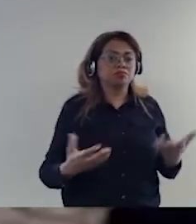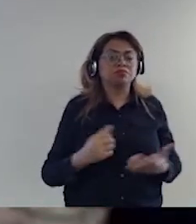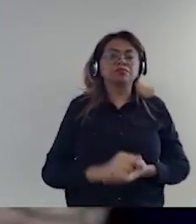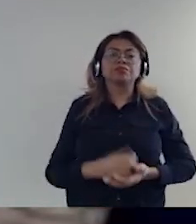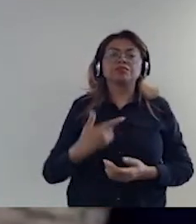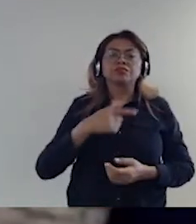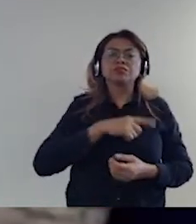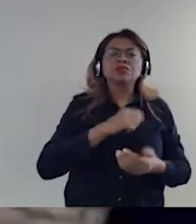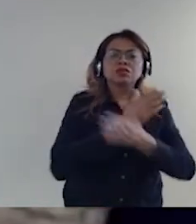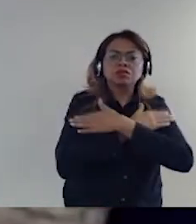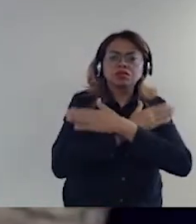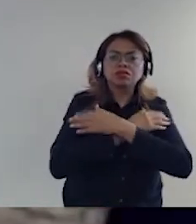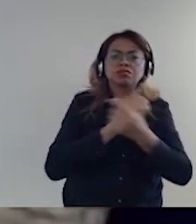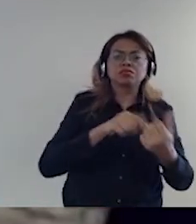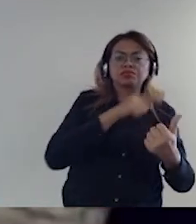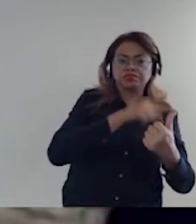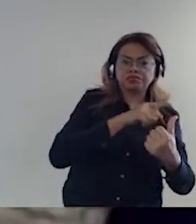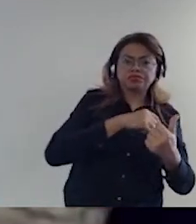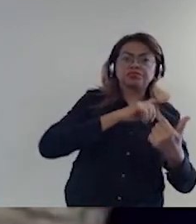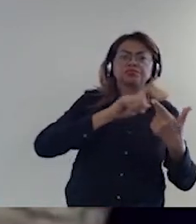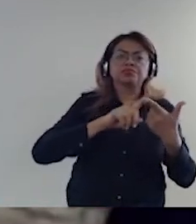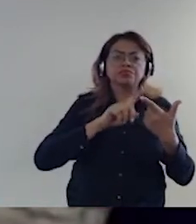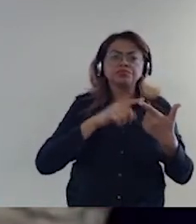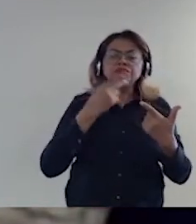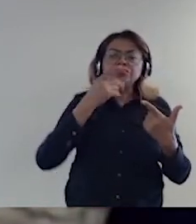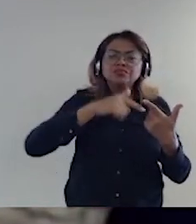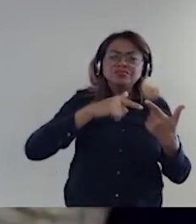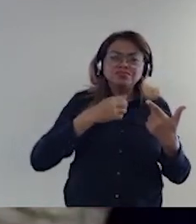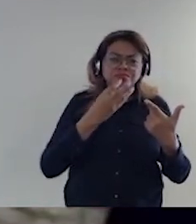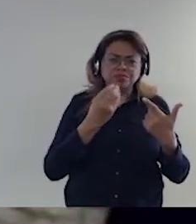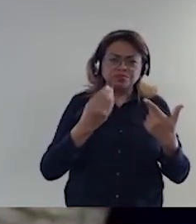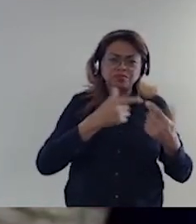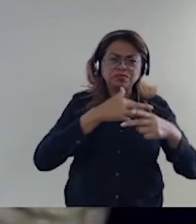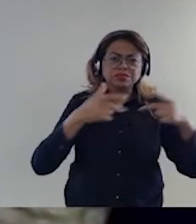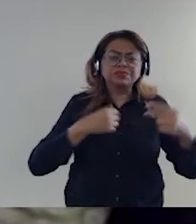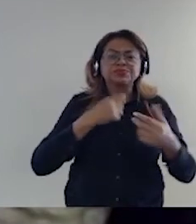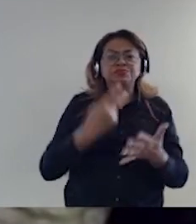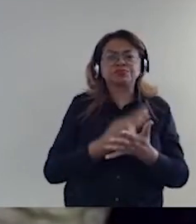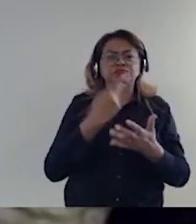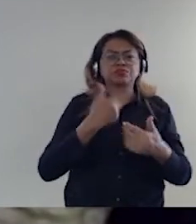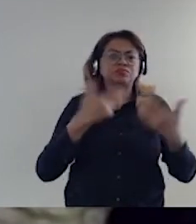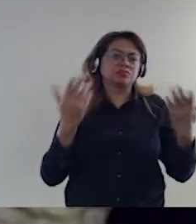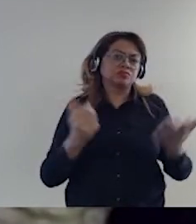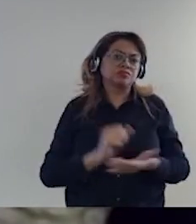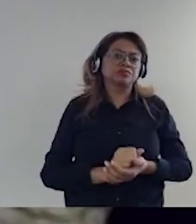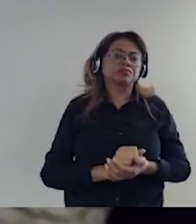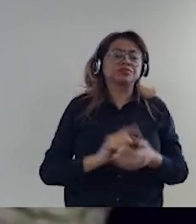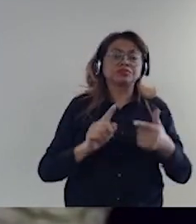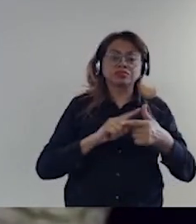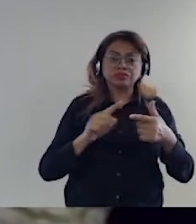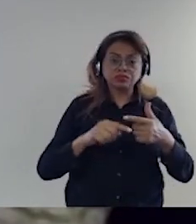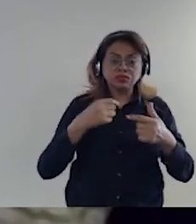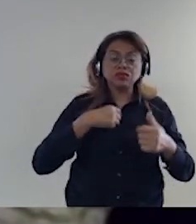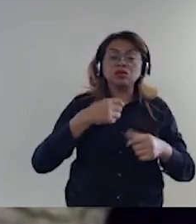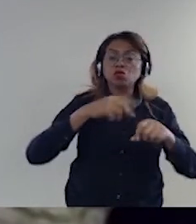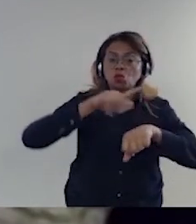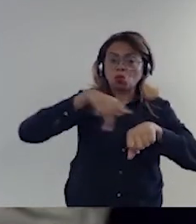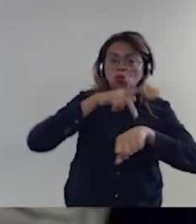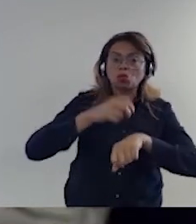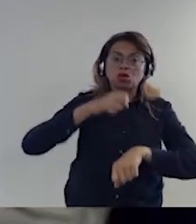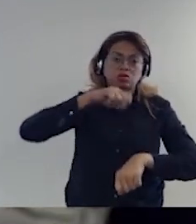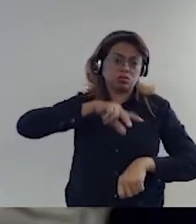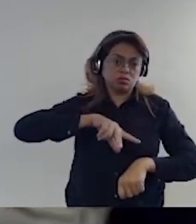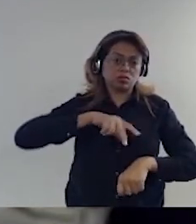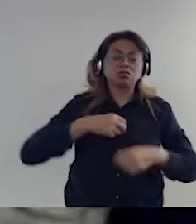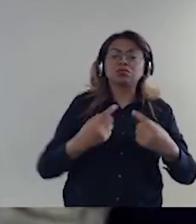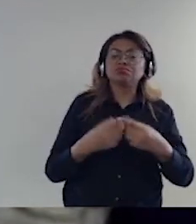e desemprego por um lado e depois as insolvências em massa. Nós assistimos em Portugal a uma situação muito particular, houve